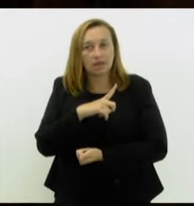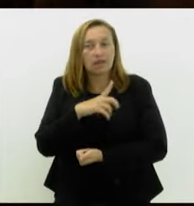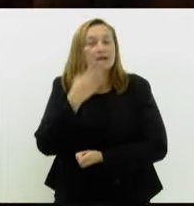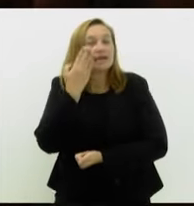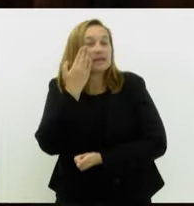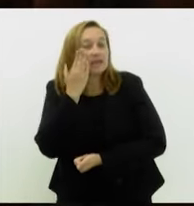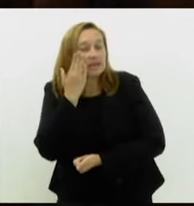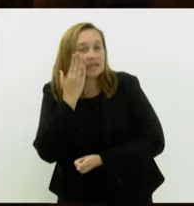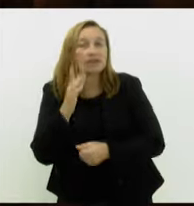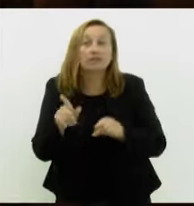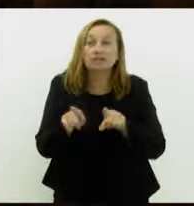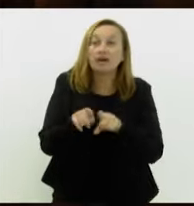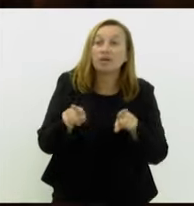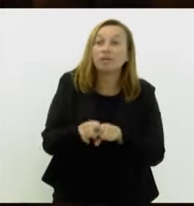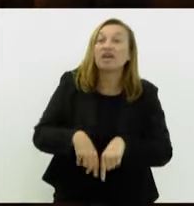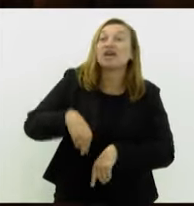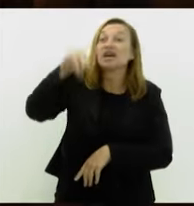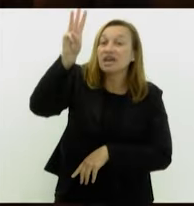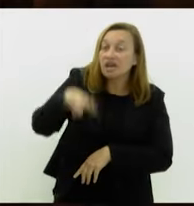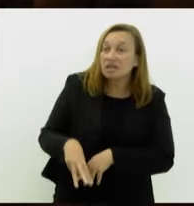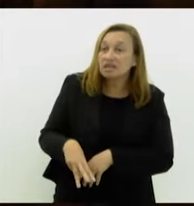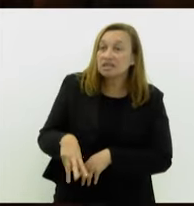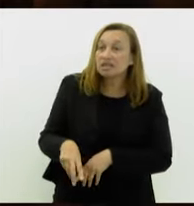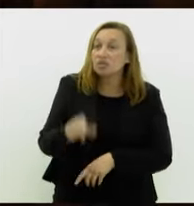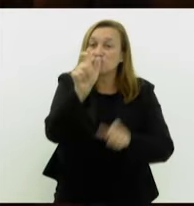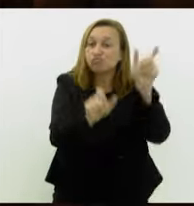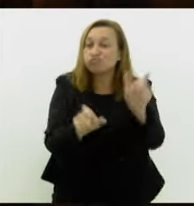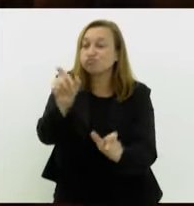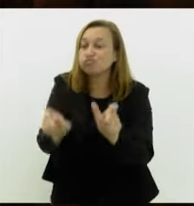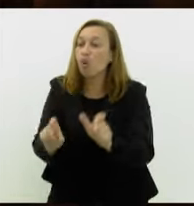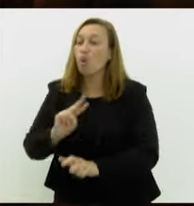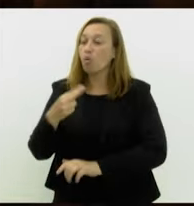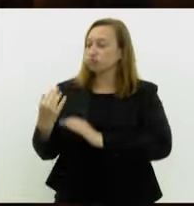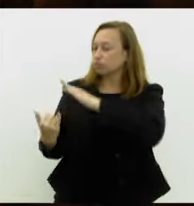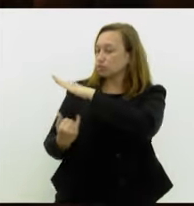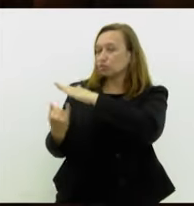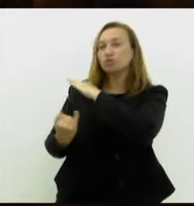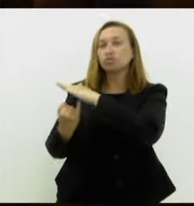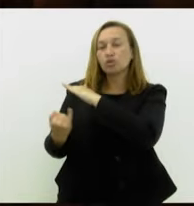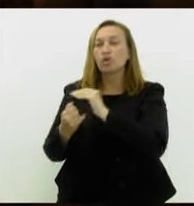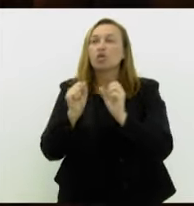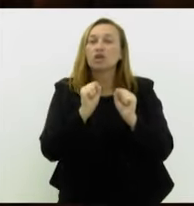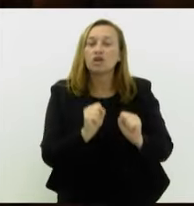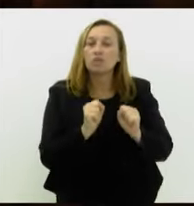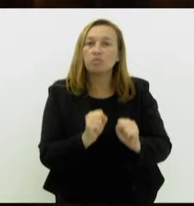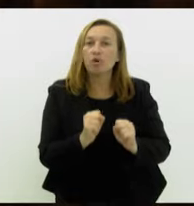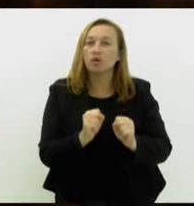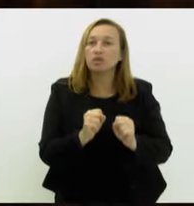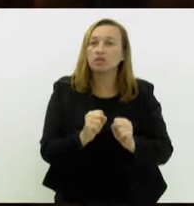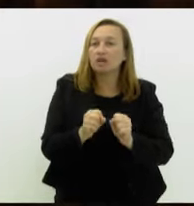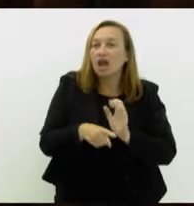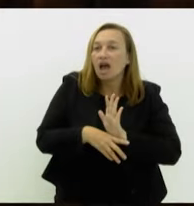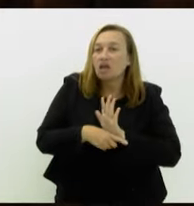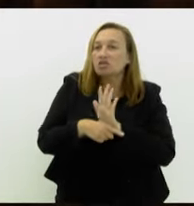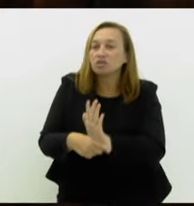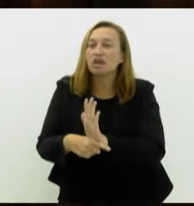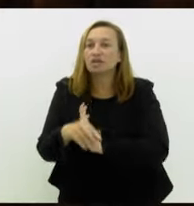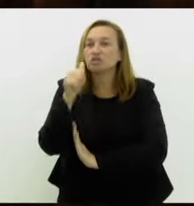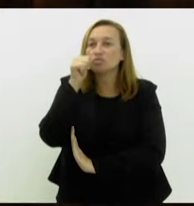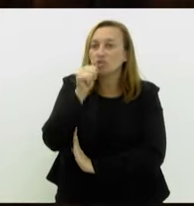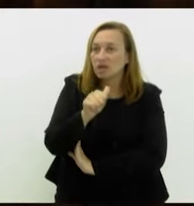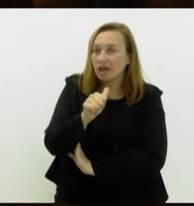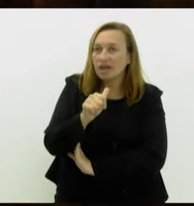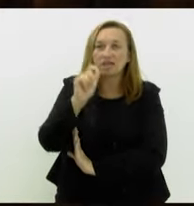entender quem são essas pessoas e instituições que podem auxiliar as mulheres as